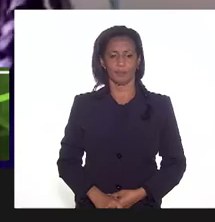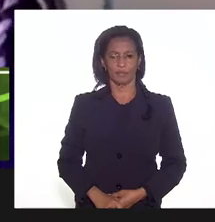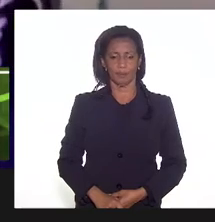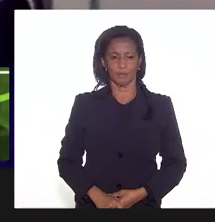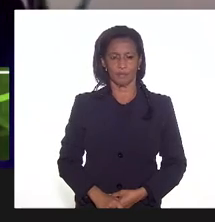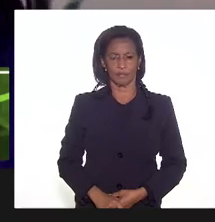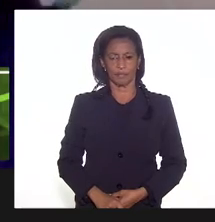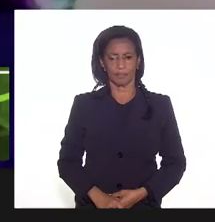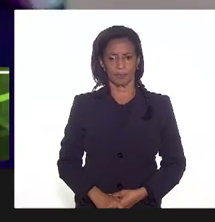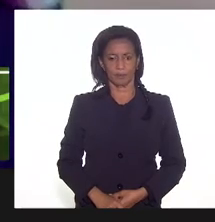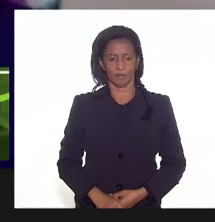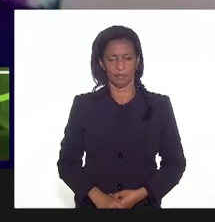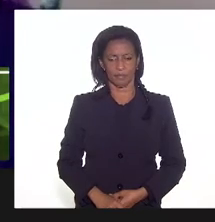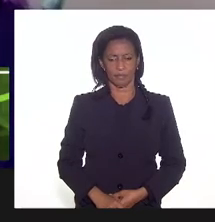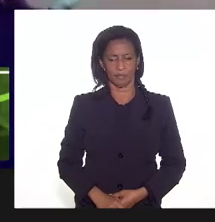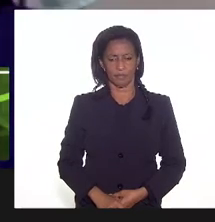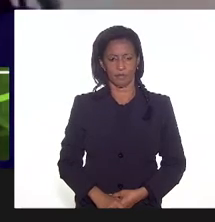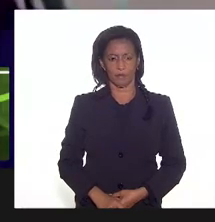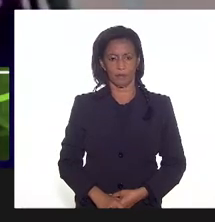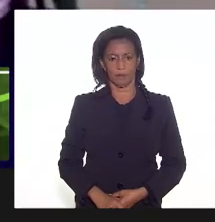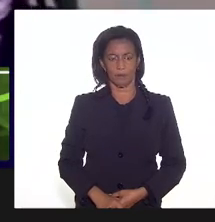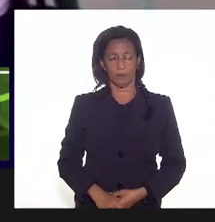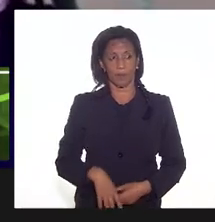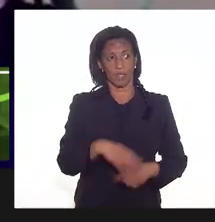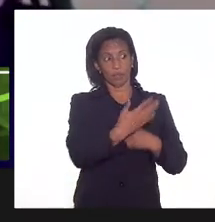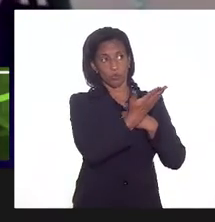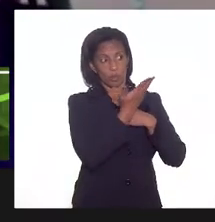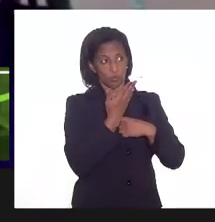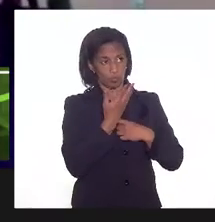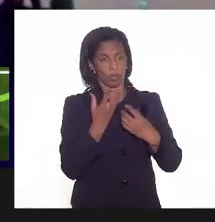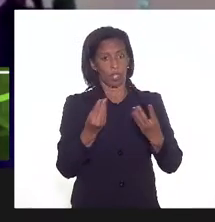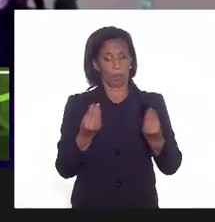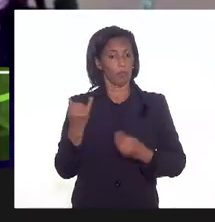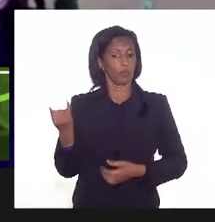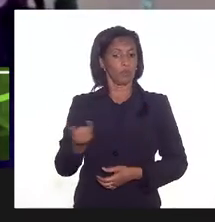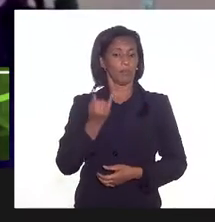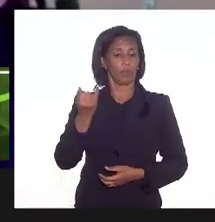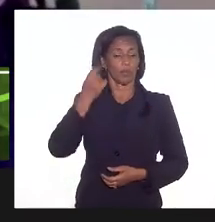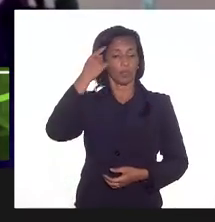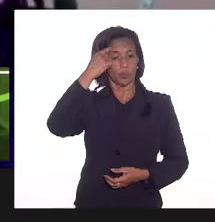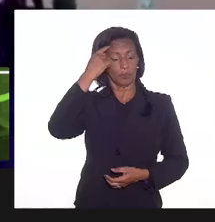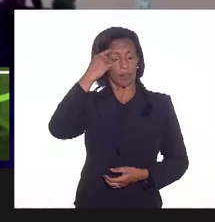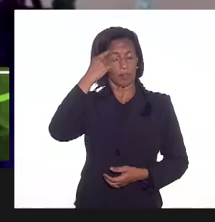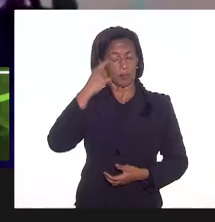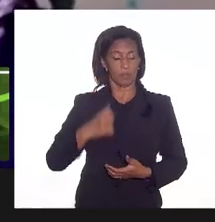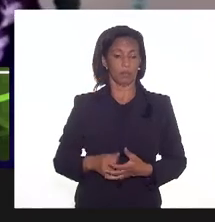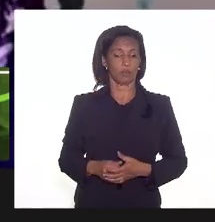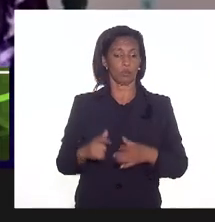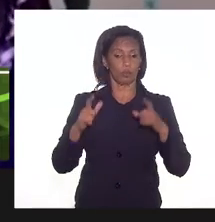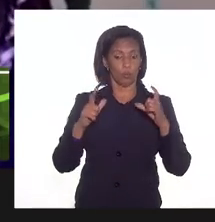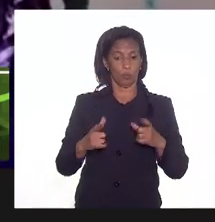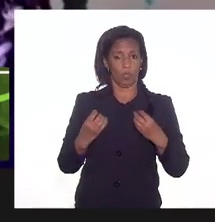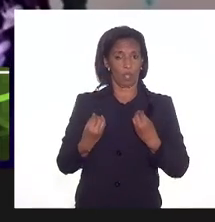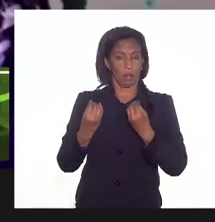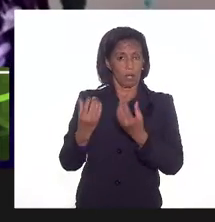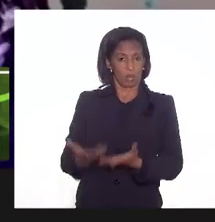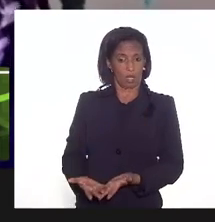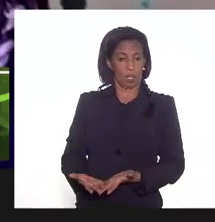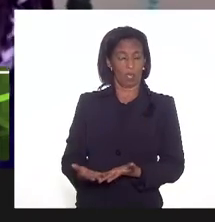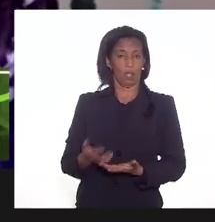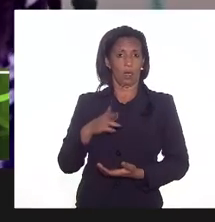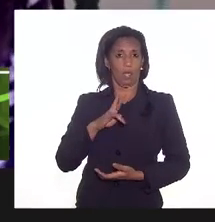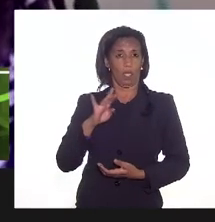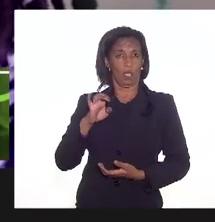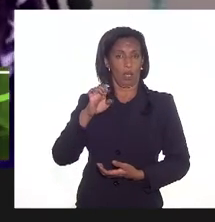João essa contribuição é muito importante pensando do lugar que traz essa reflexão que é a